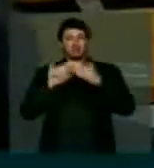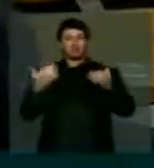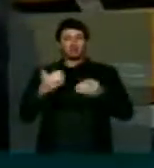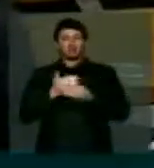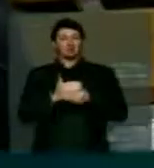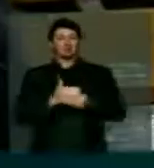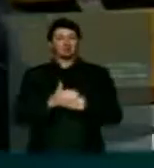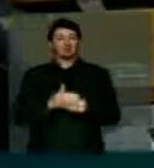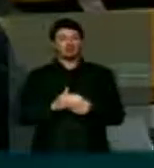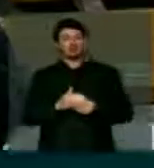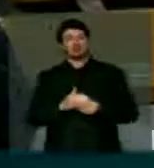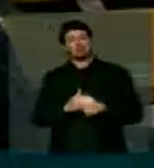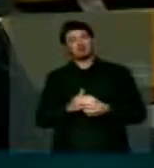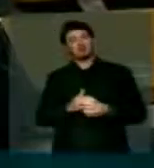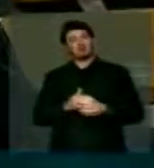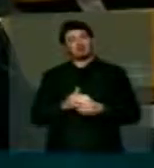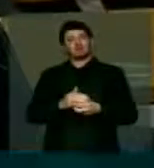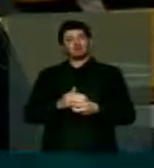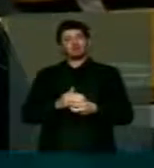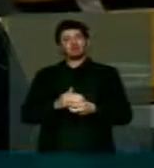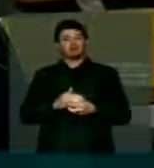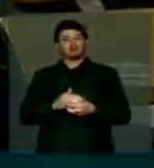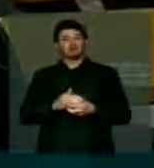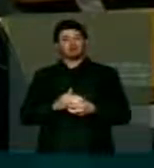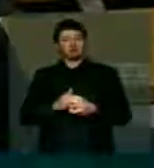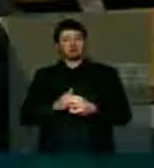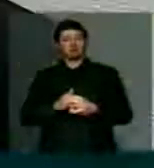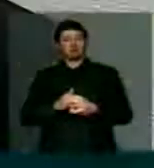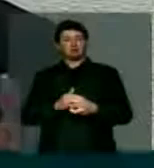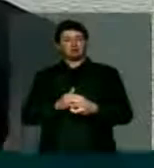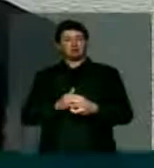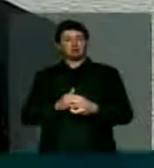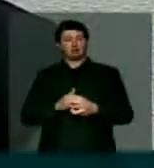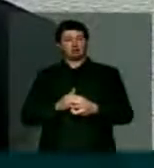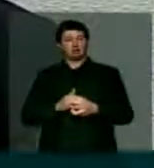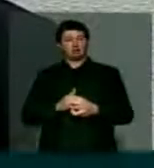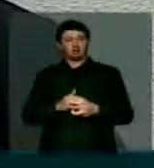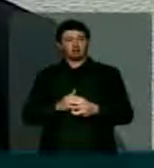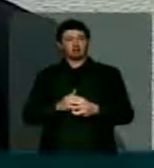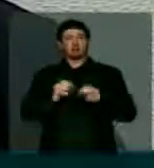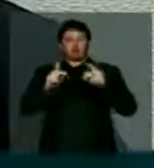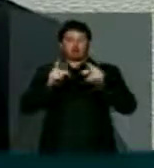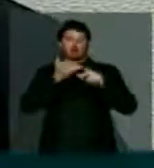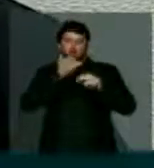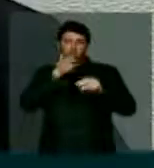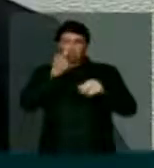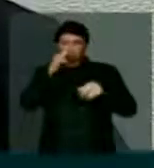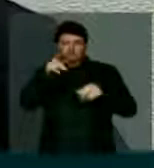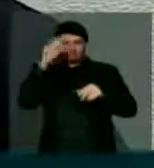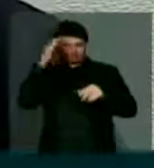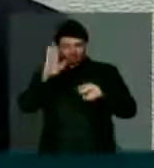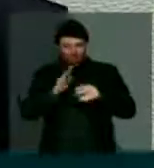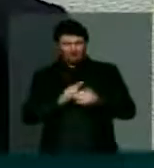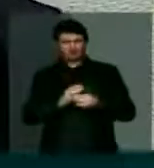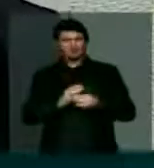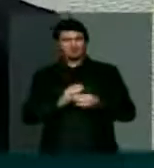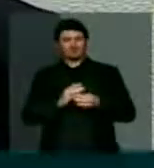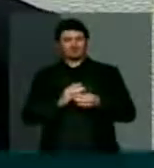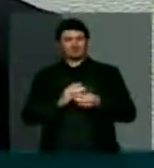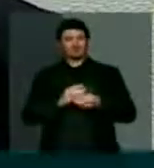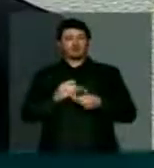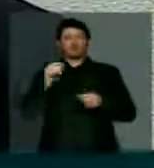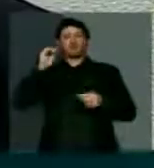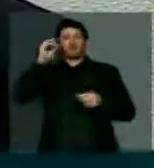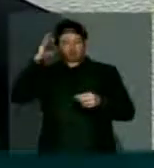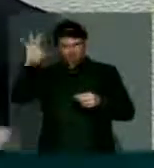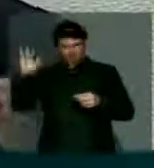que era apenas um... Não, mas então eu não me fiz entender, desculpa. Eu não entendi. Eu não fui claro. Vamos